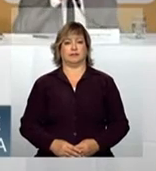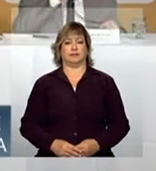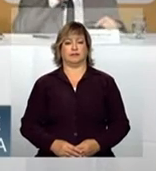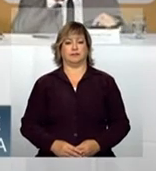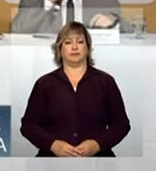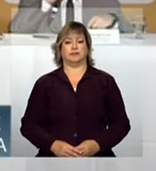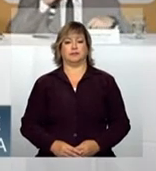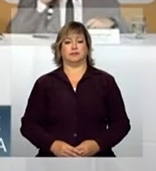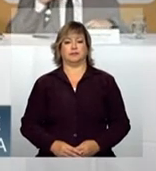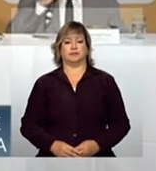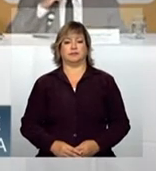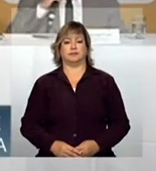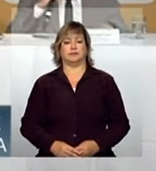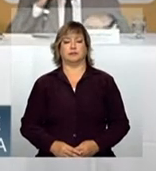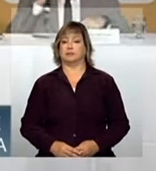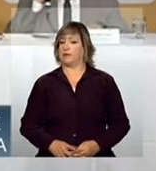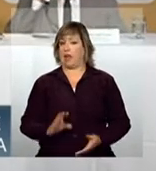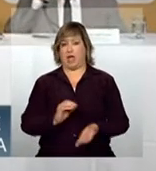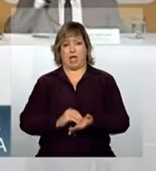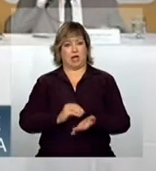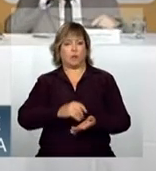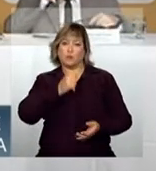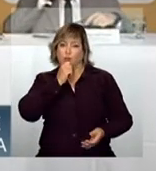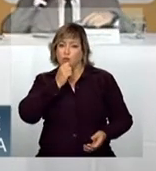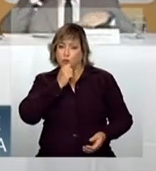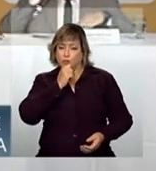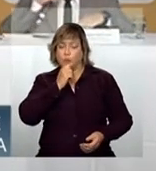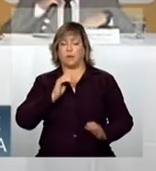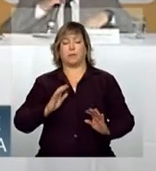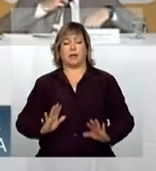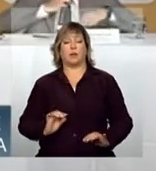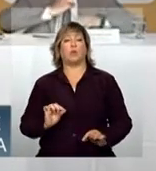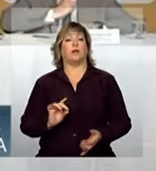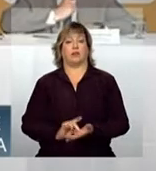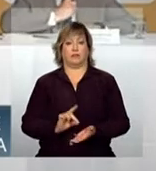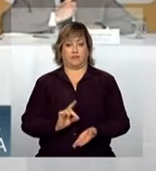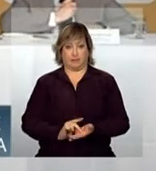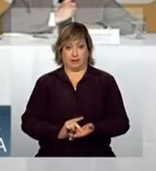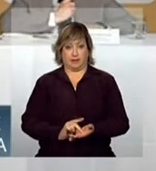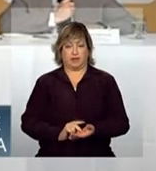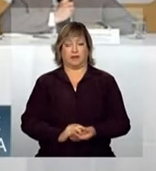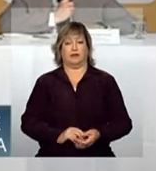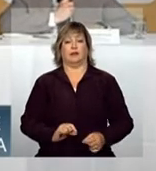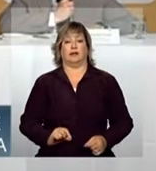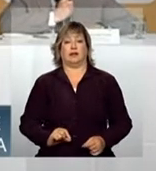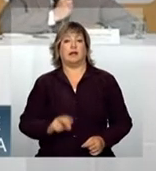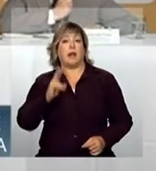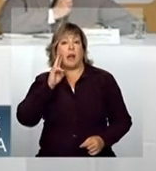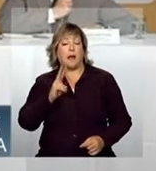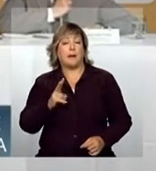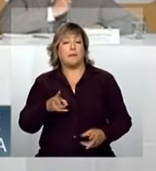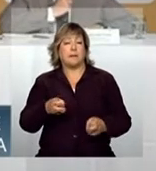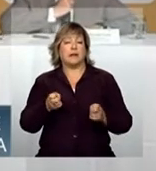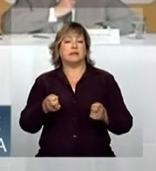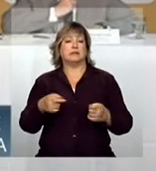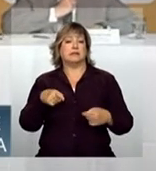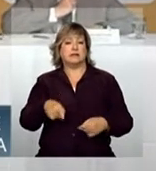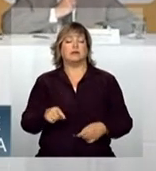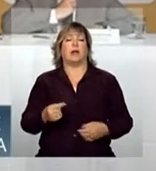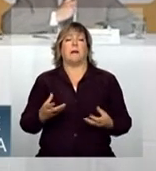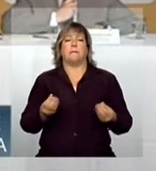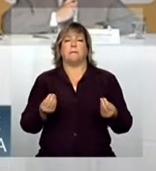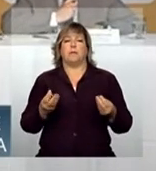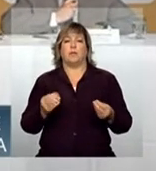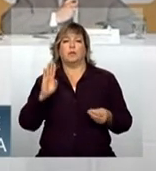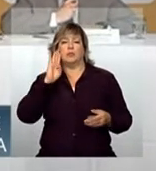Bom, ainda não. Na verdade, a percepção nisso é muito pontual, né? Como você